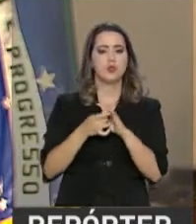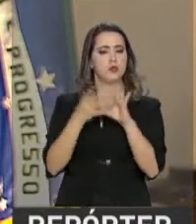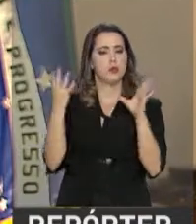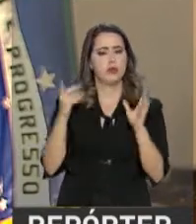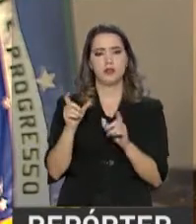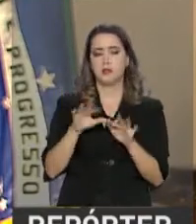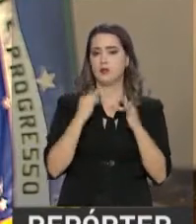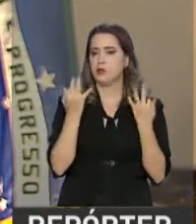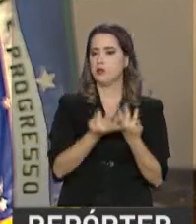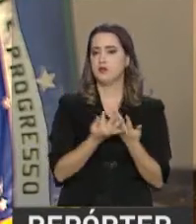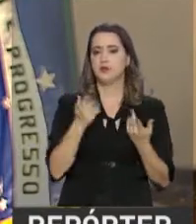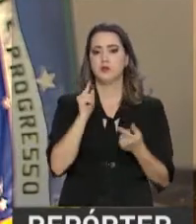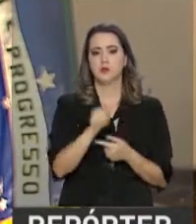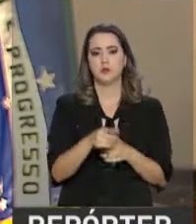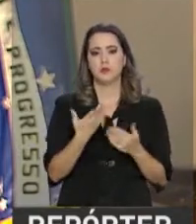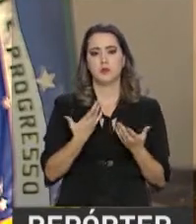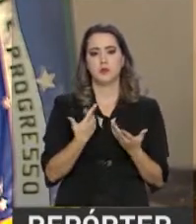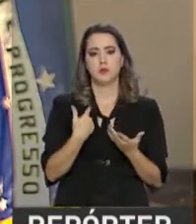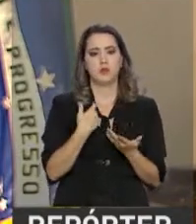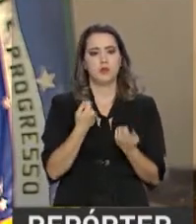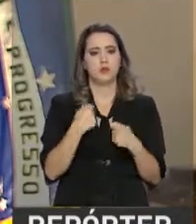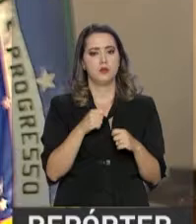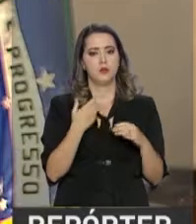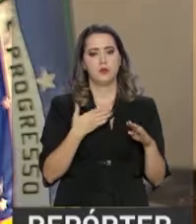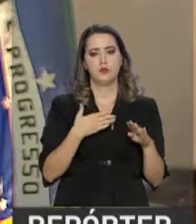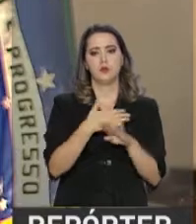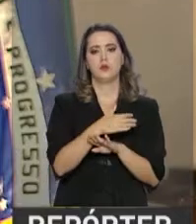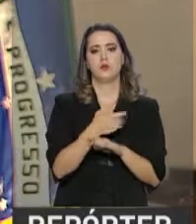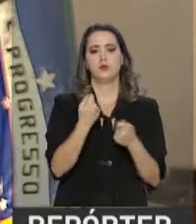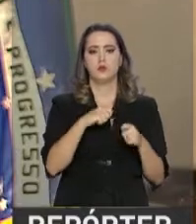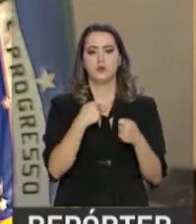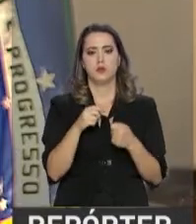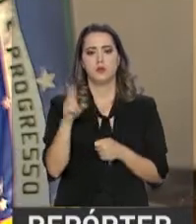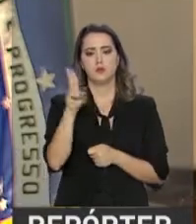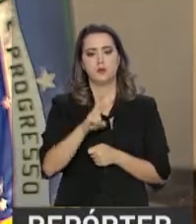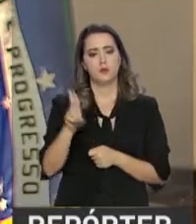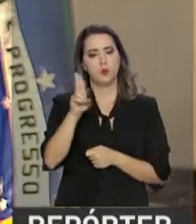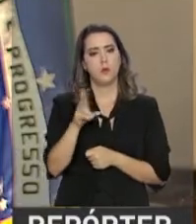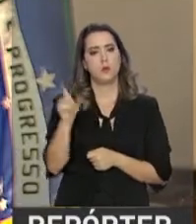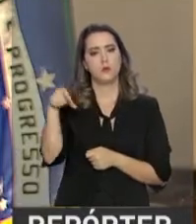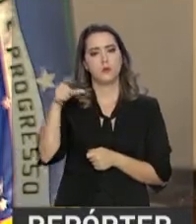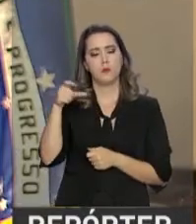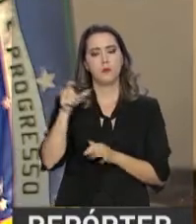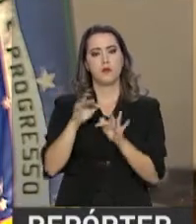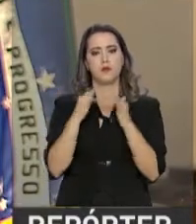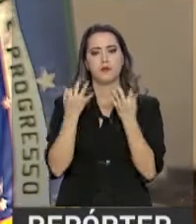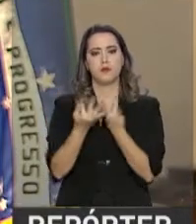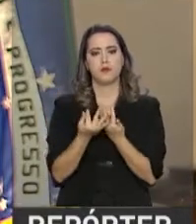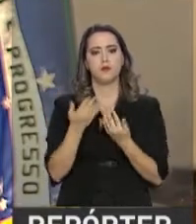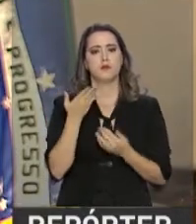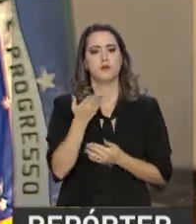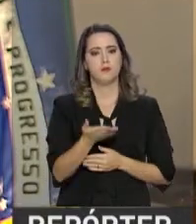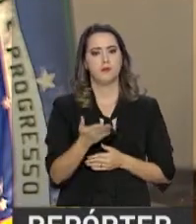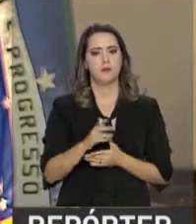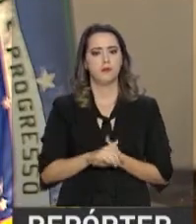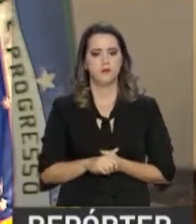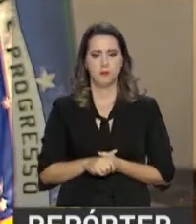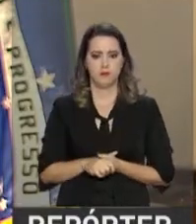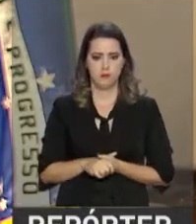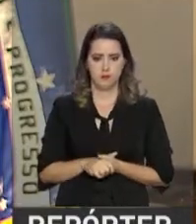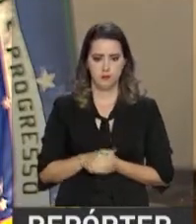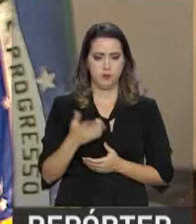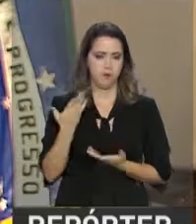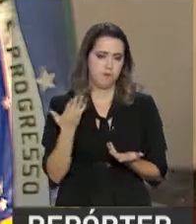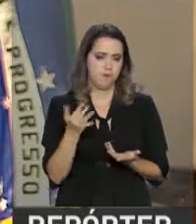famílias equipa deixam de ser dependentes das transferências de programas